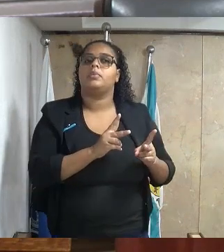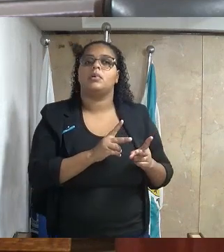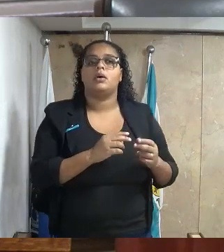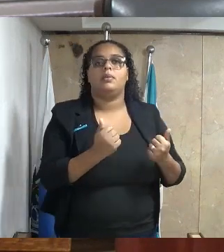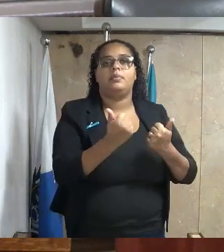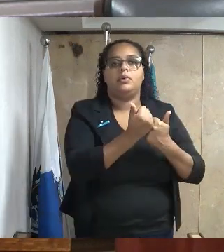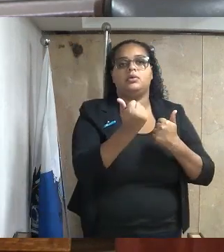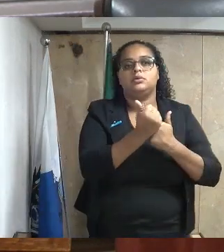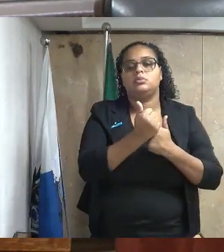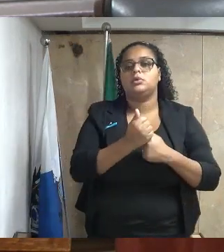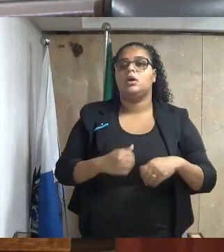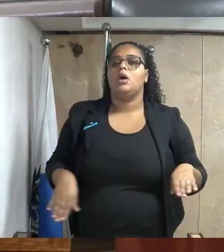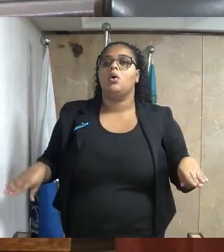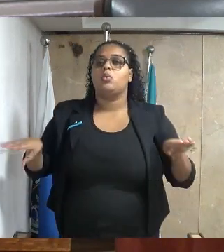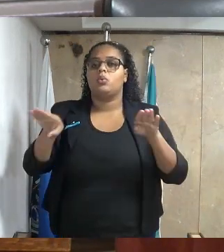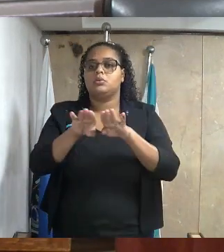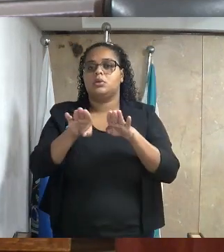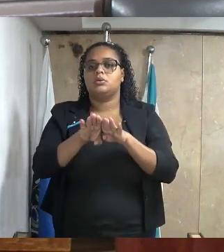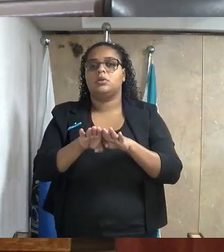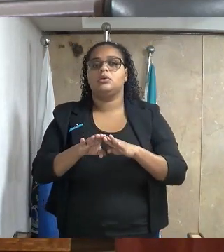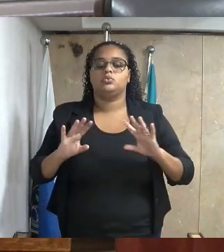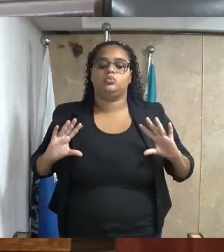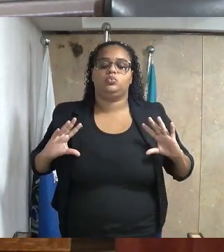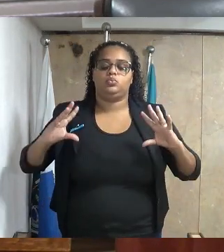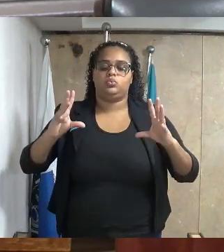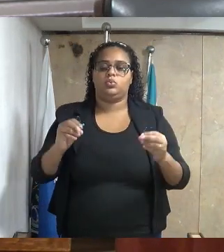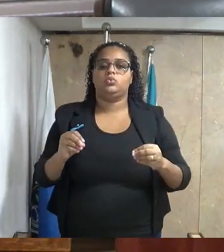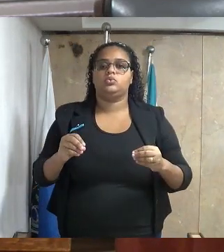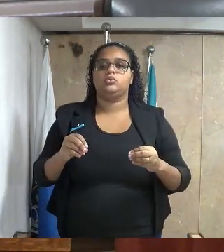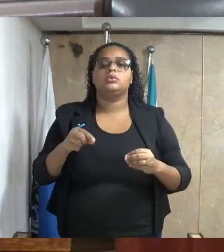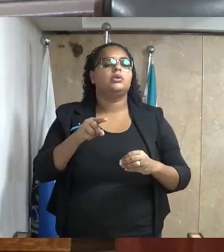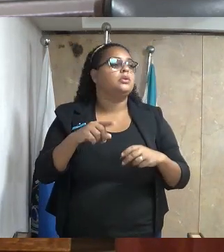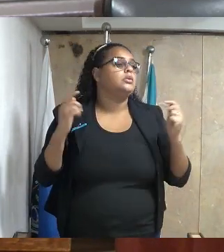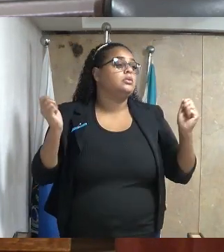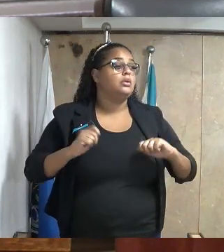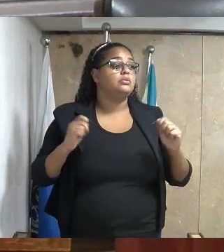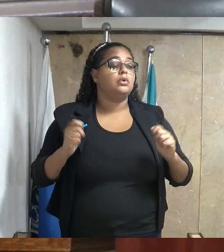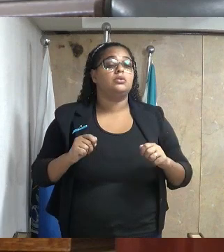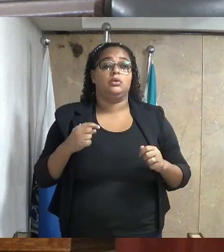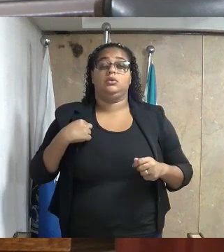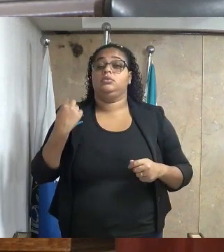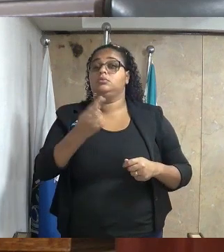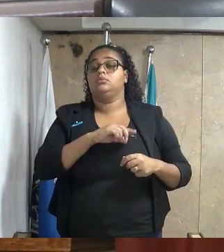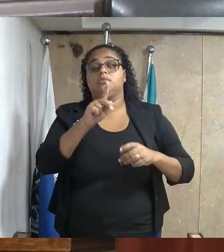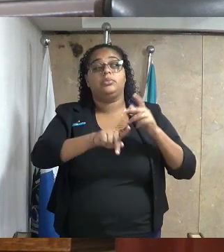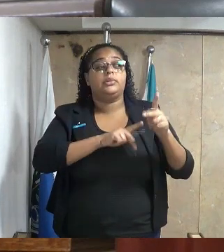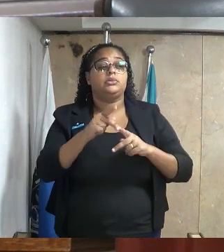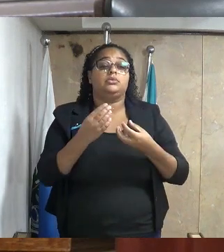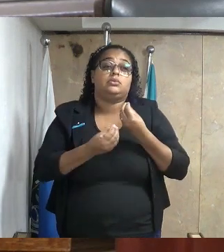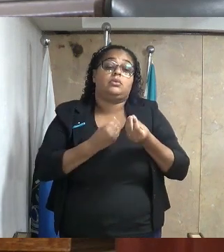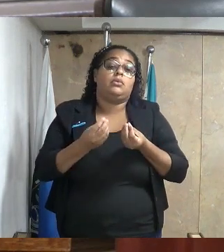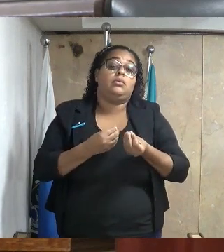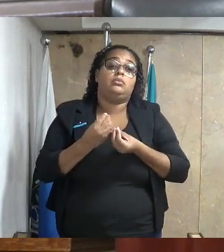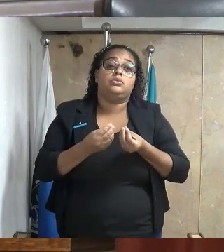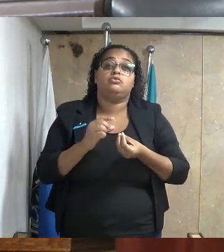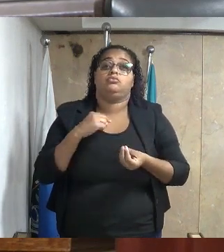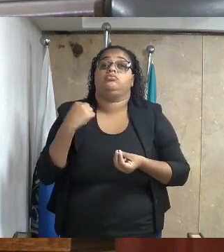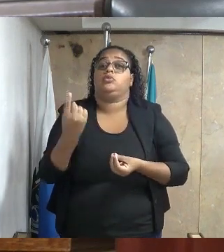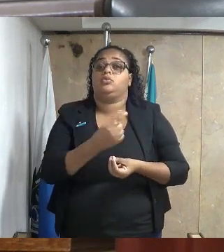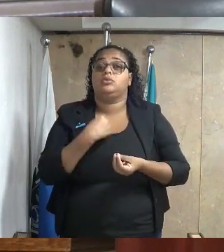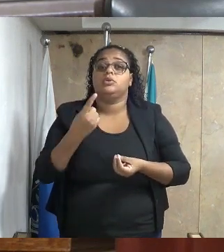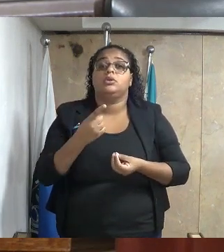defendemos, que é a igualdade entre todos. Não é possível num país como o nosso, como ele